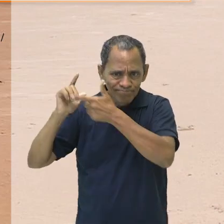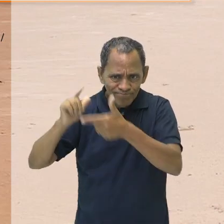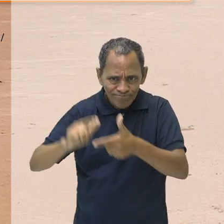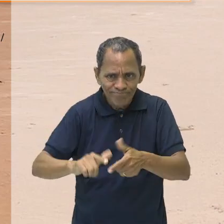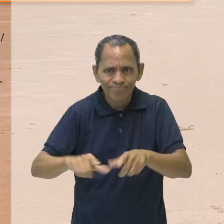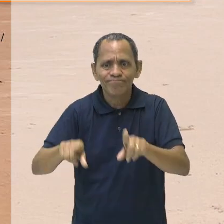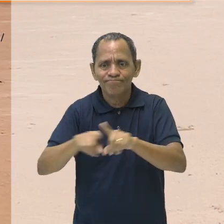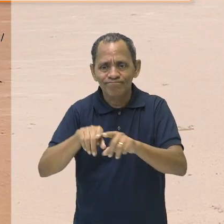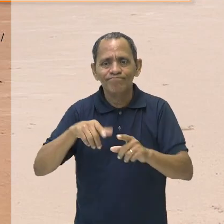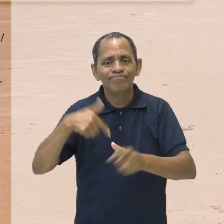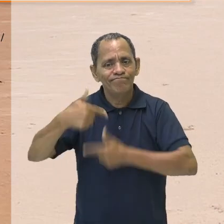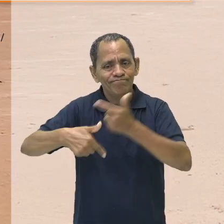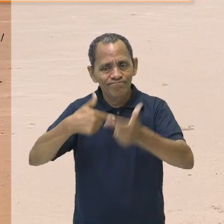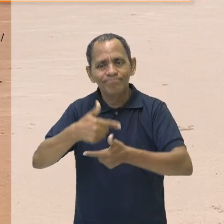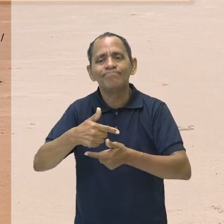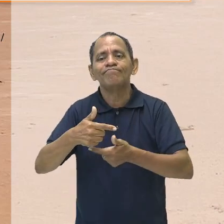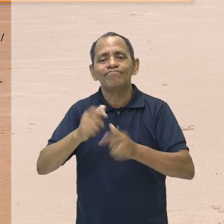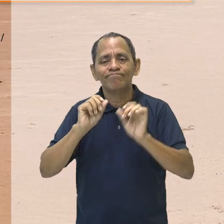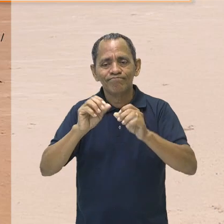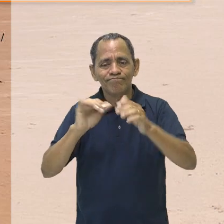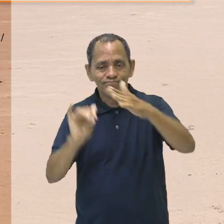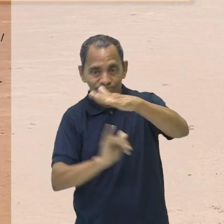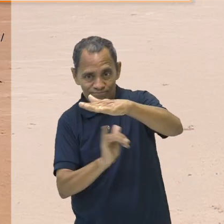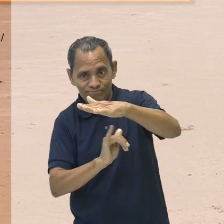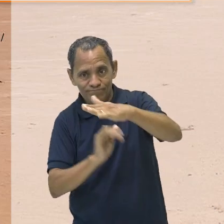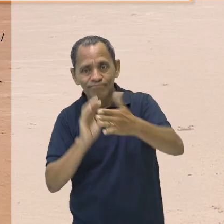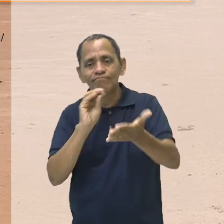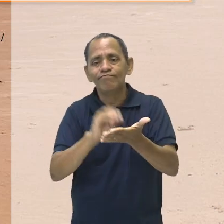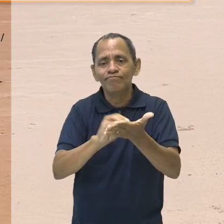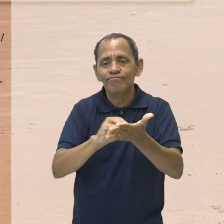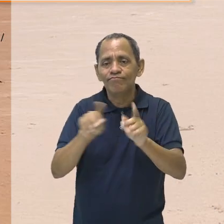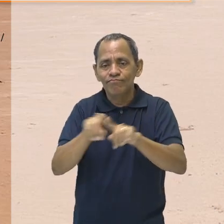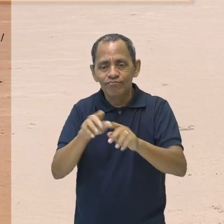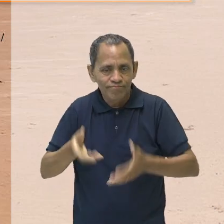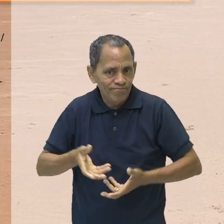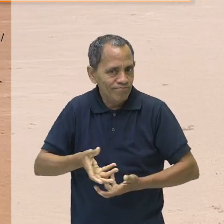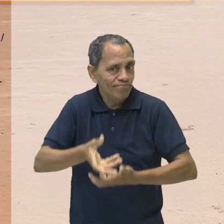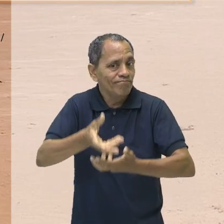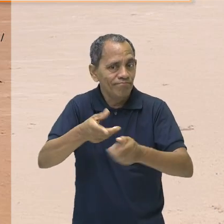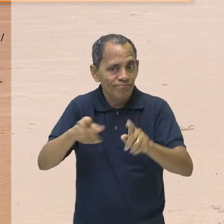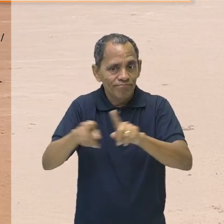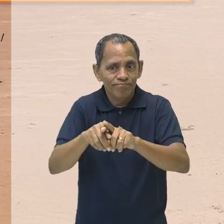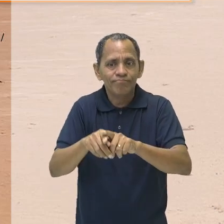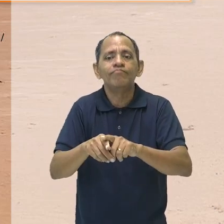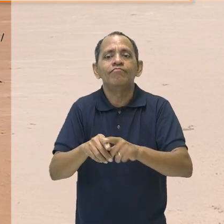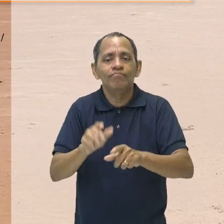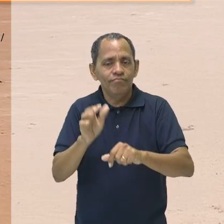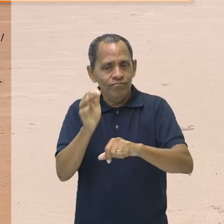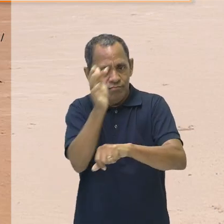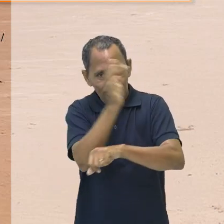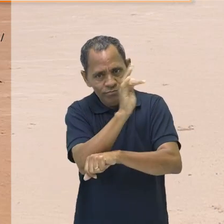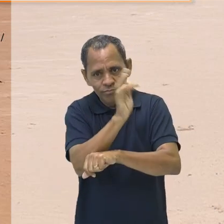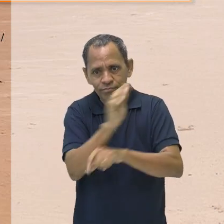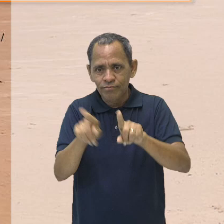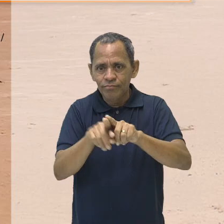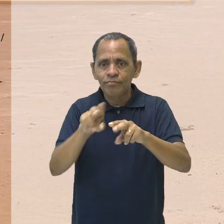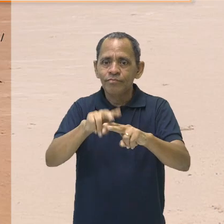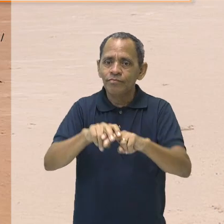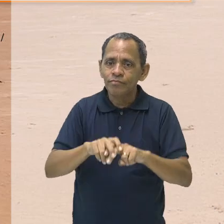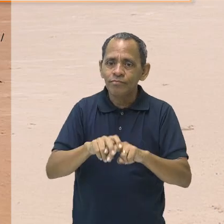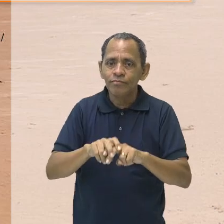de trabalho informal, além da falta de incentivo à formalização. Por conta de